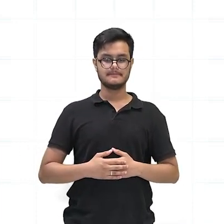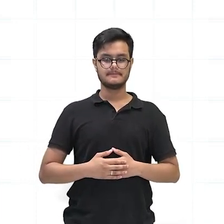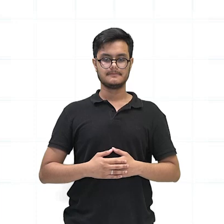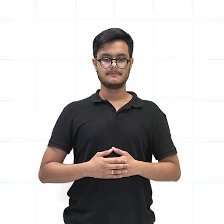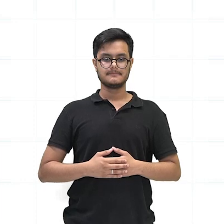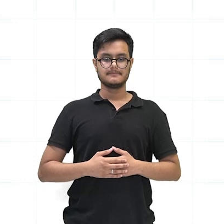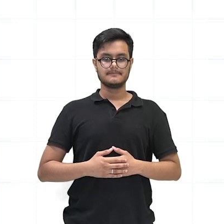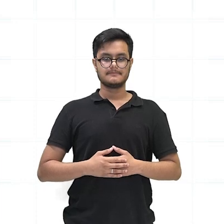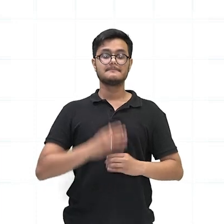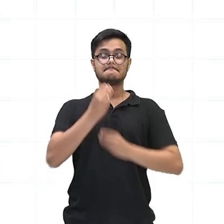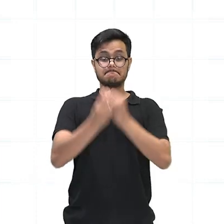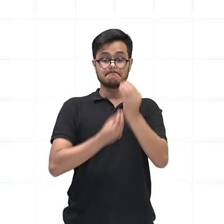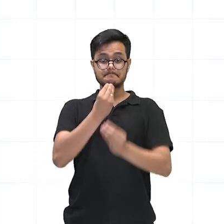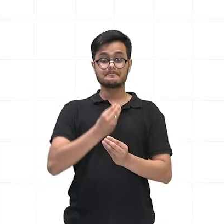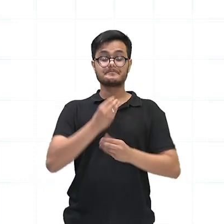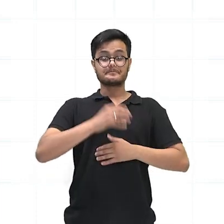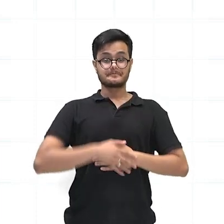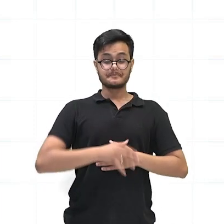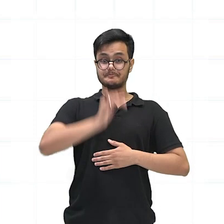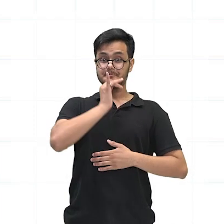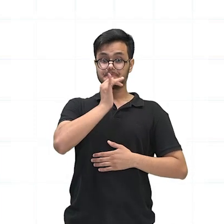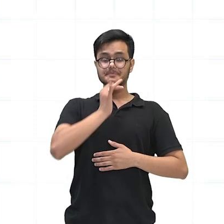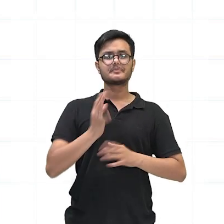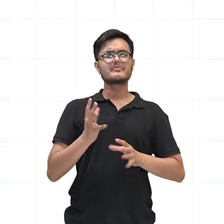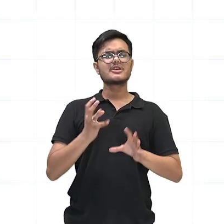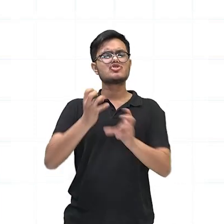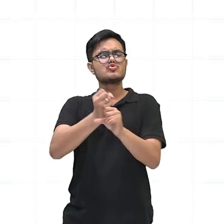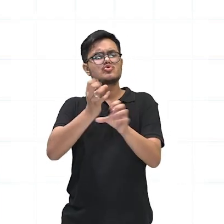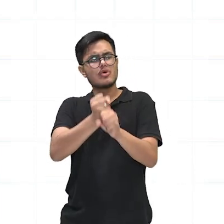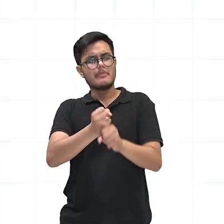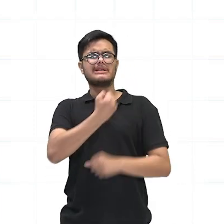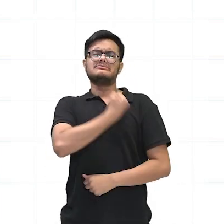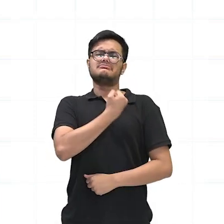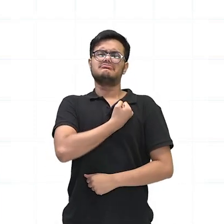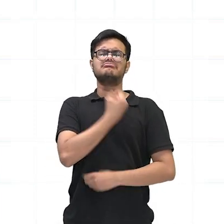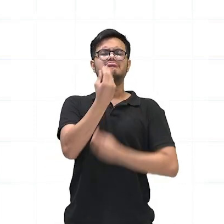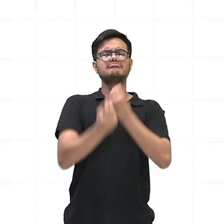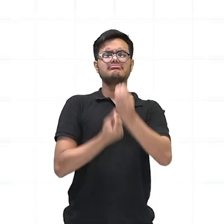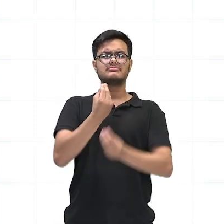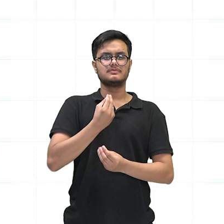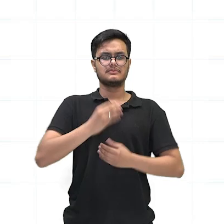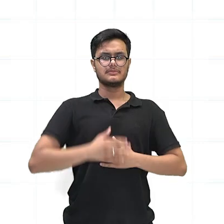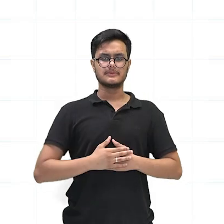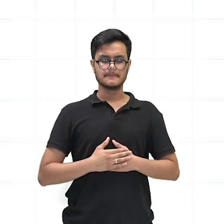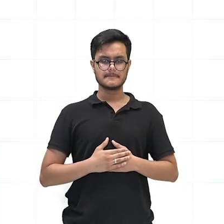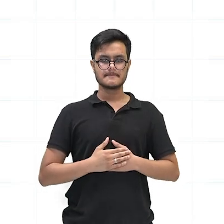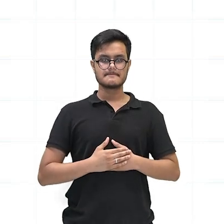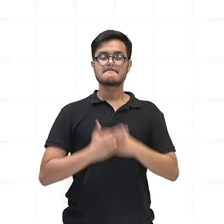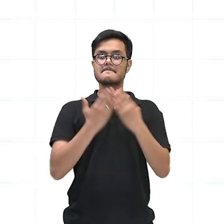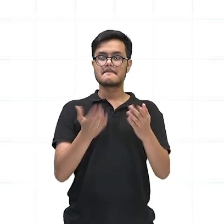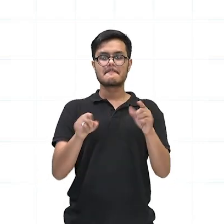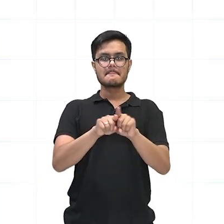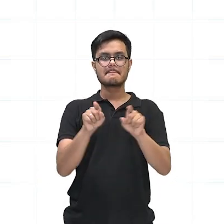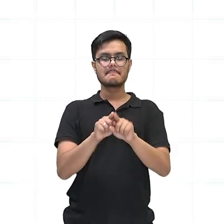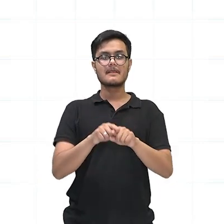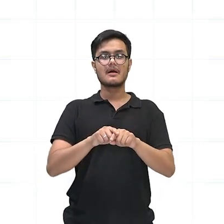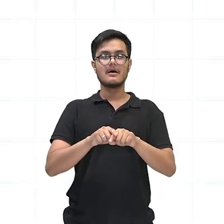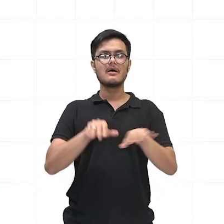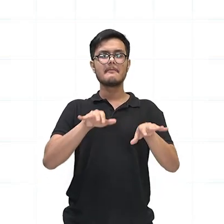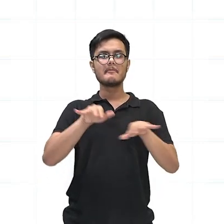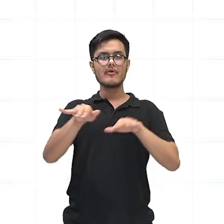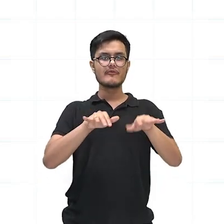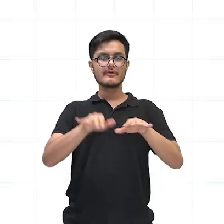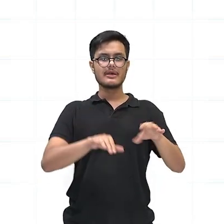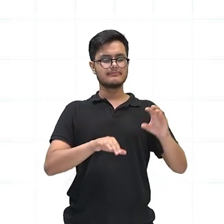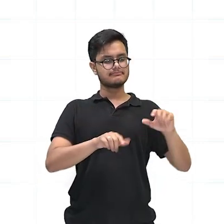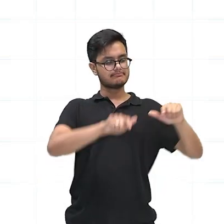Formas de pontuação do rebatedor. Então, olha só, primeira forma de pontuação é o deslocamento do ponto A